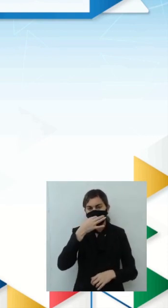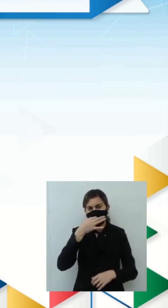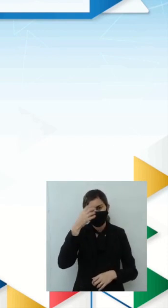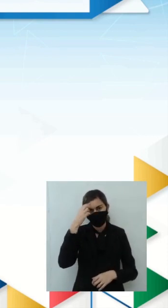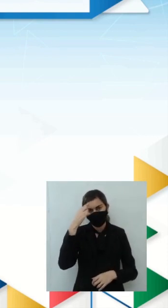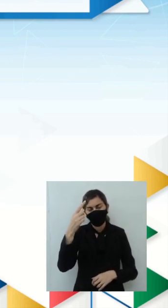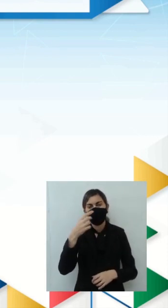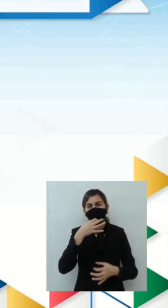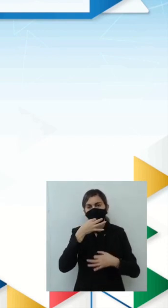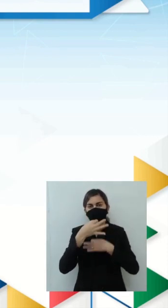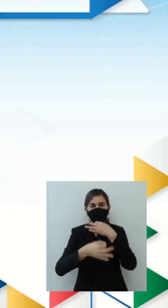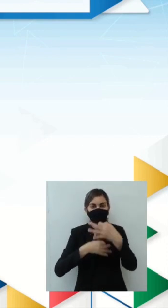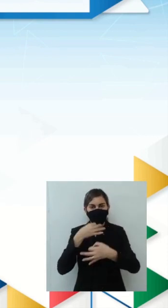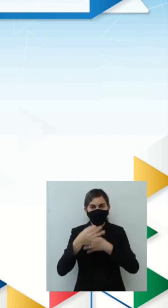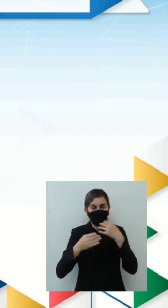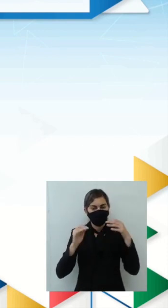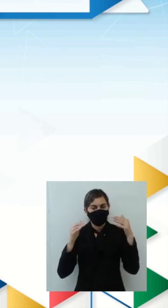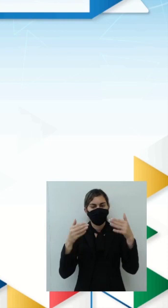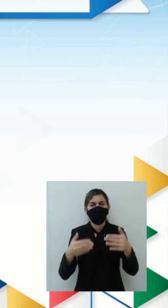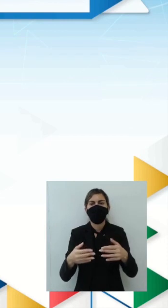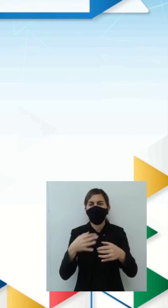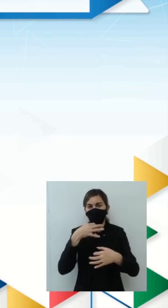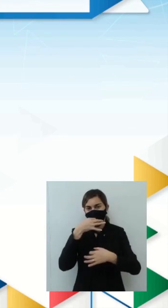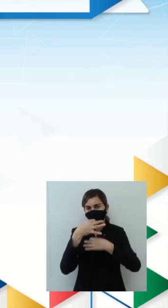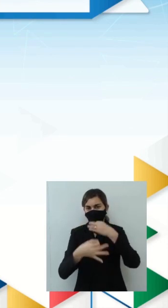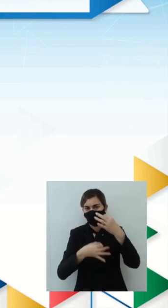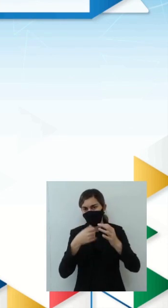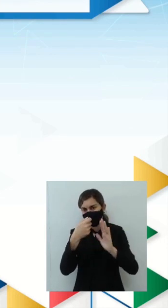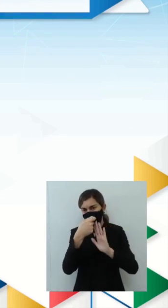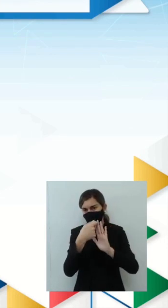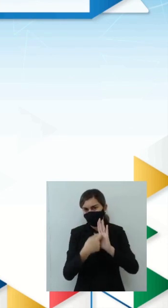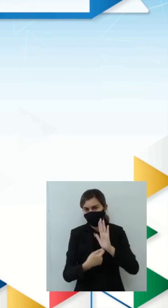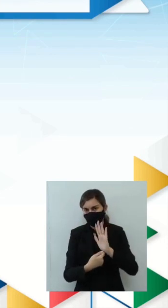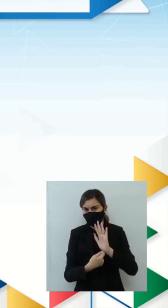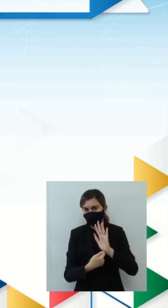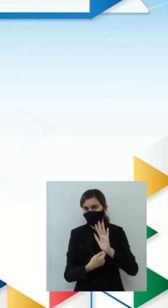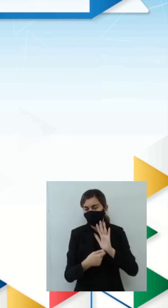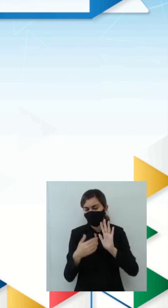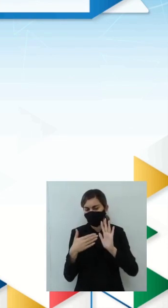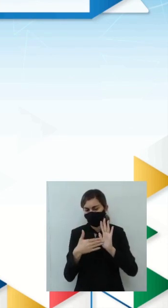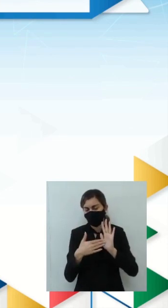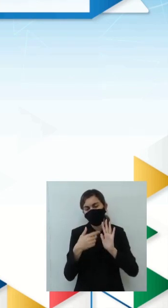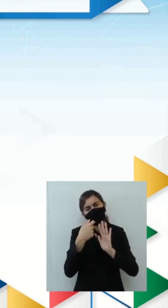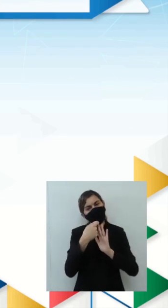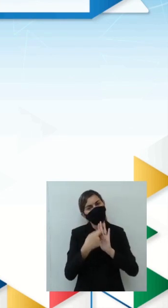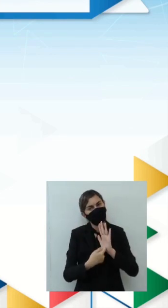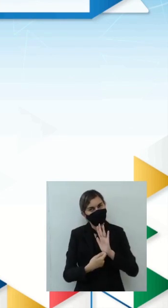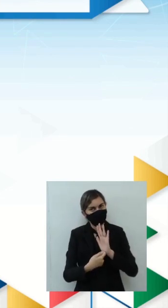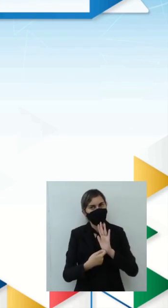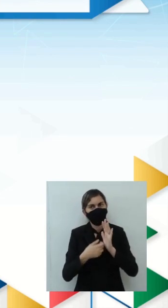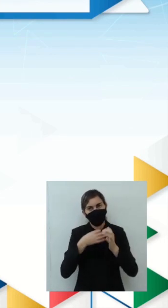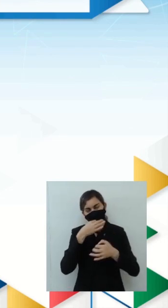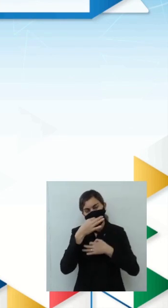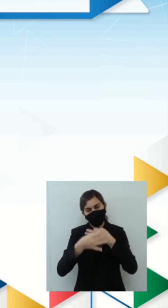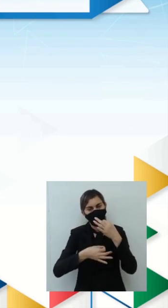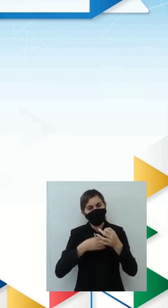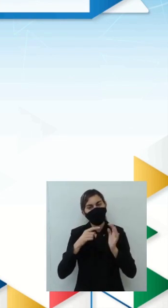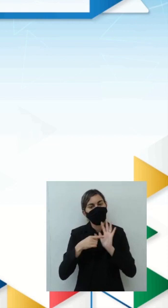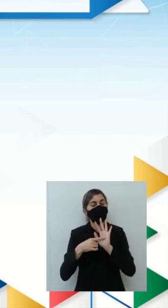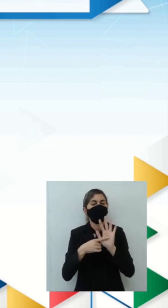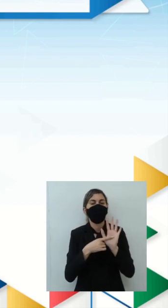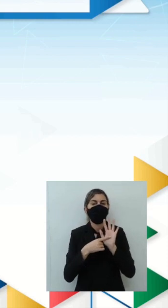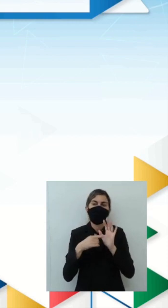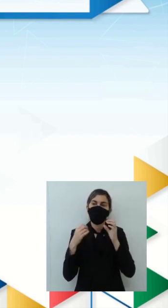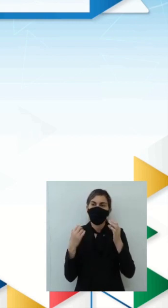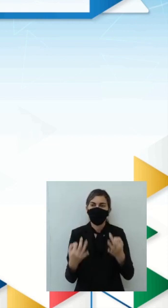a argumentativa, direcionar os argumentos da redação. E esse direcionamento vai mostrar justamente o